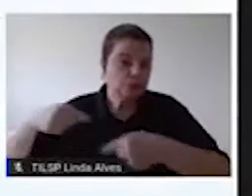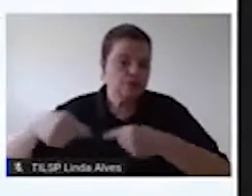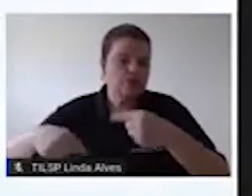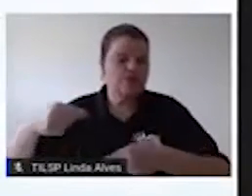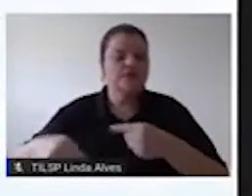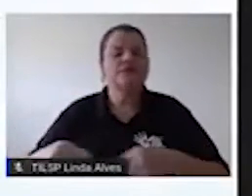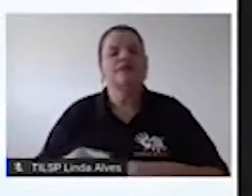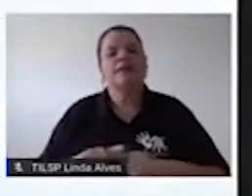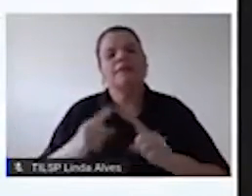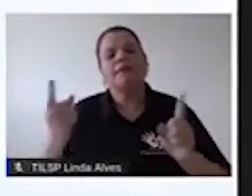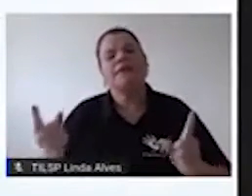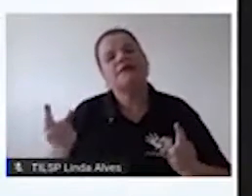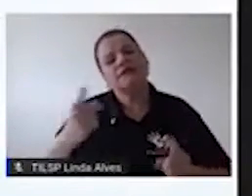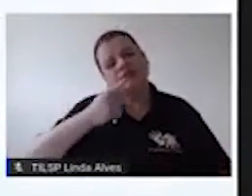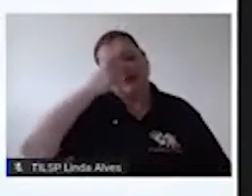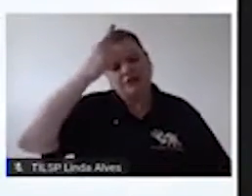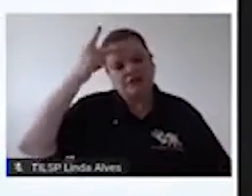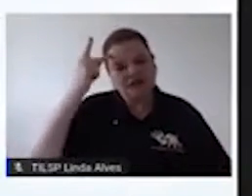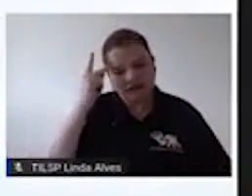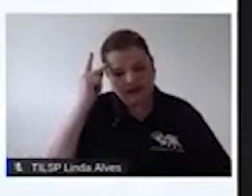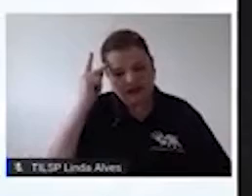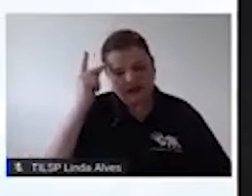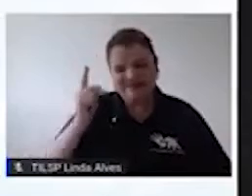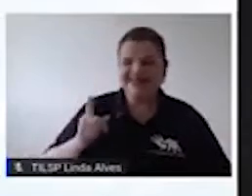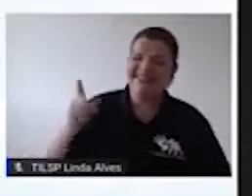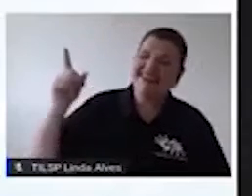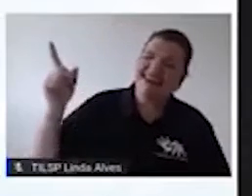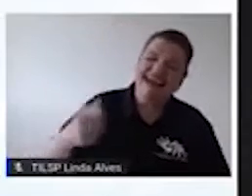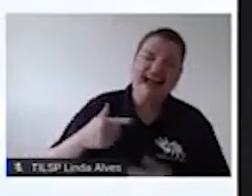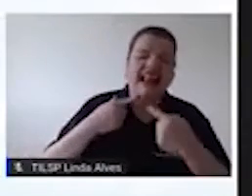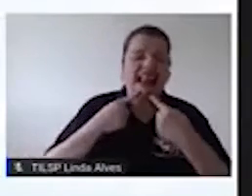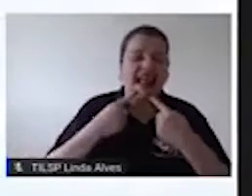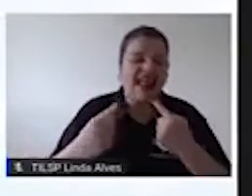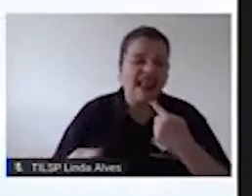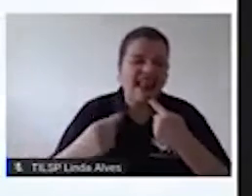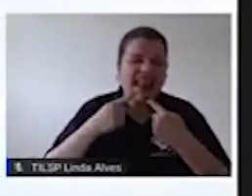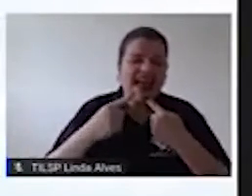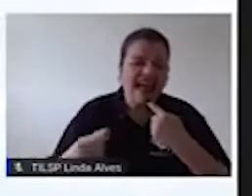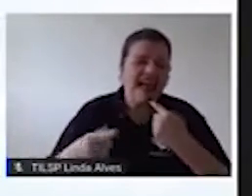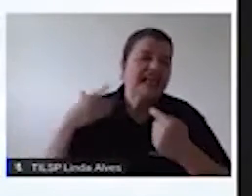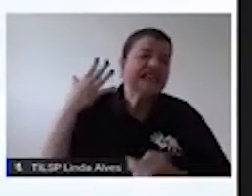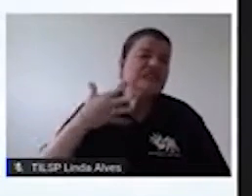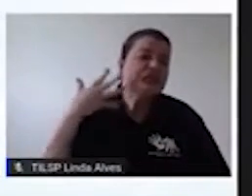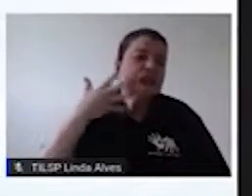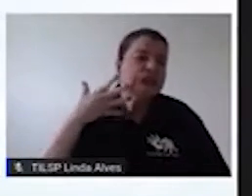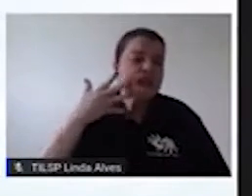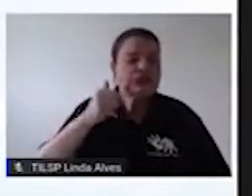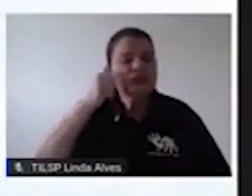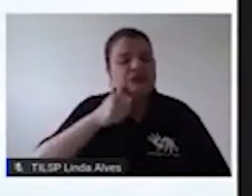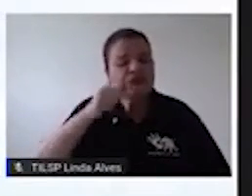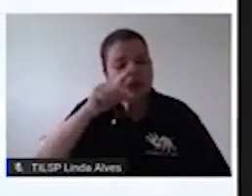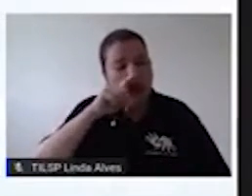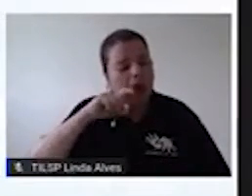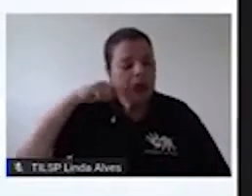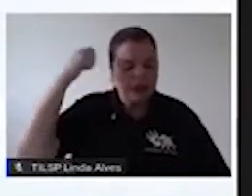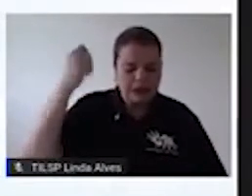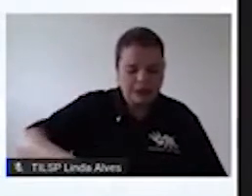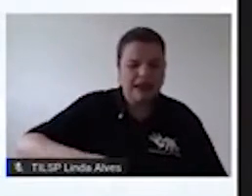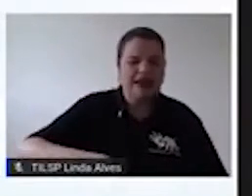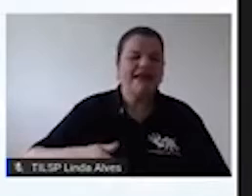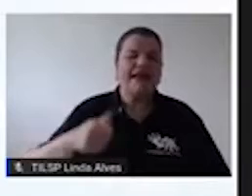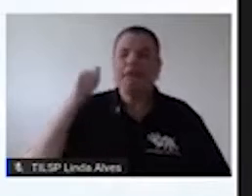as pessoas às vezes têm uma relação muito... lá vem discurso feminista, essas mulheres com essas